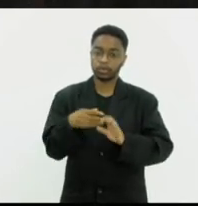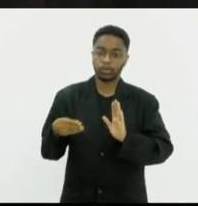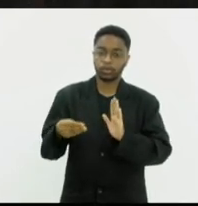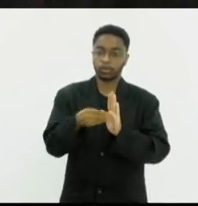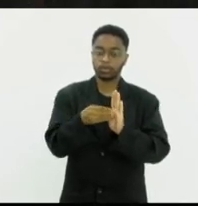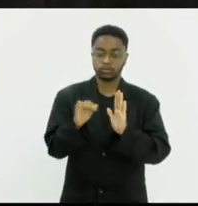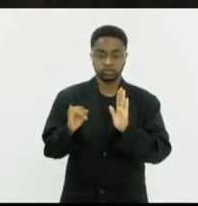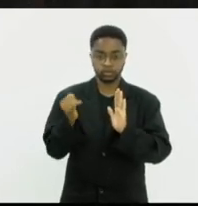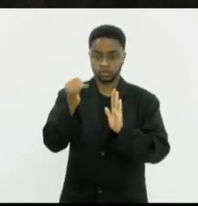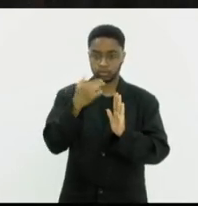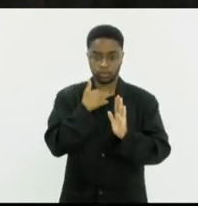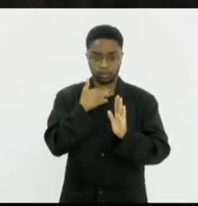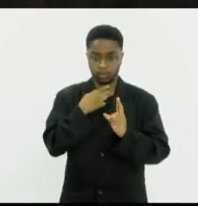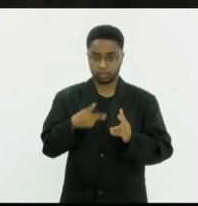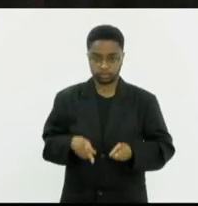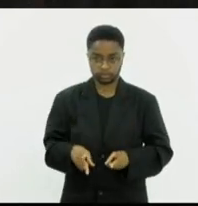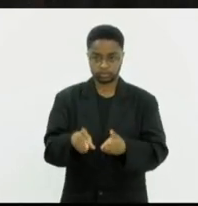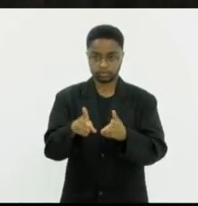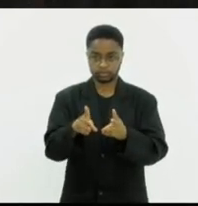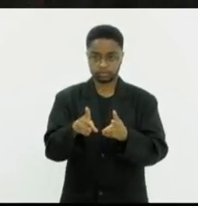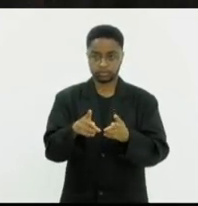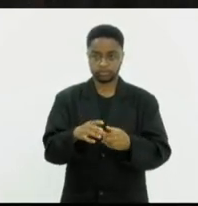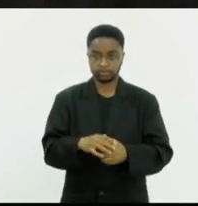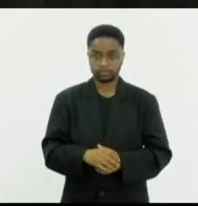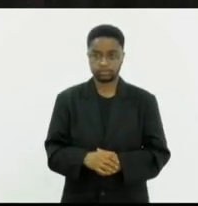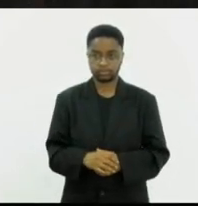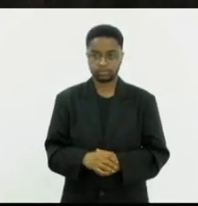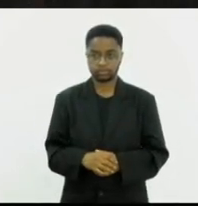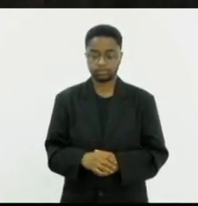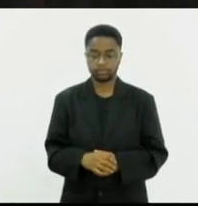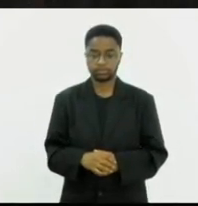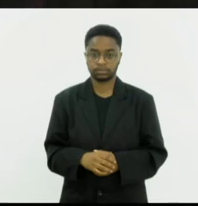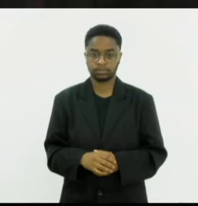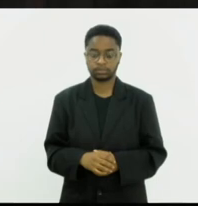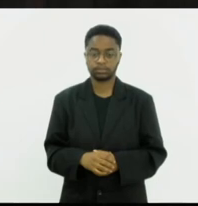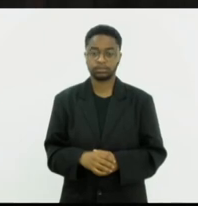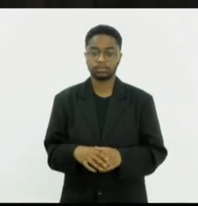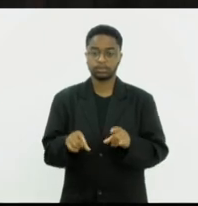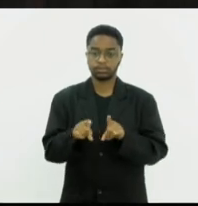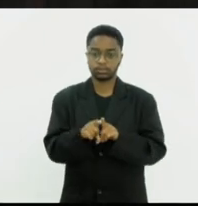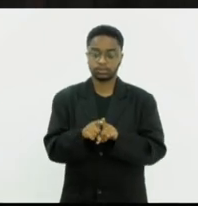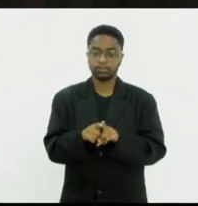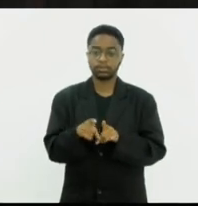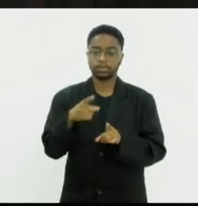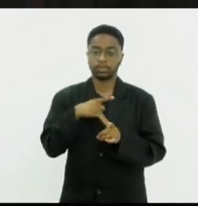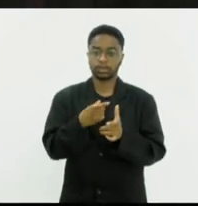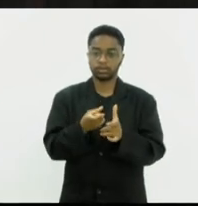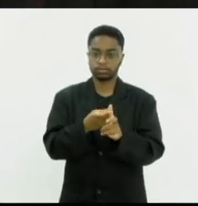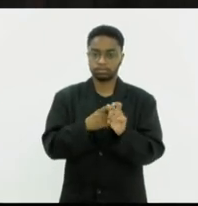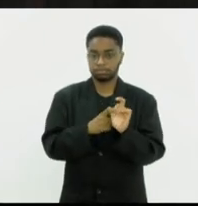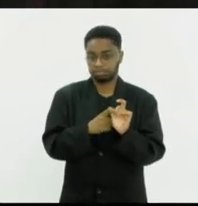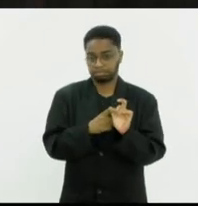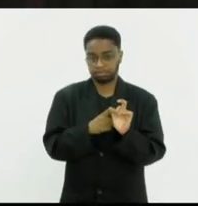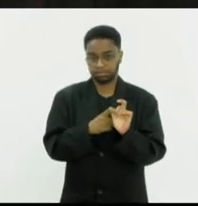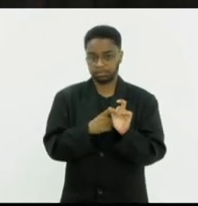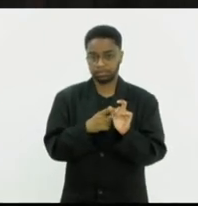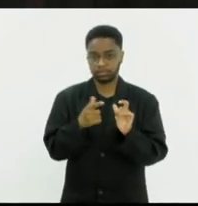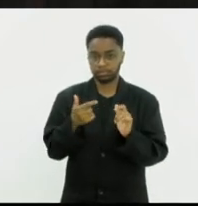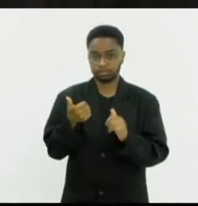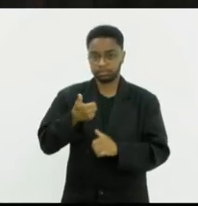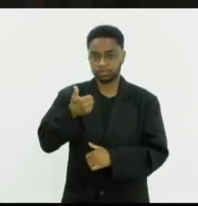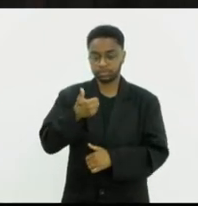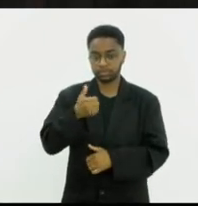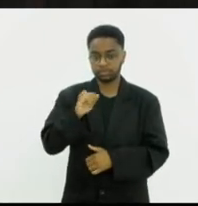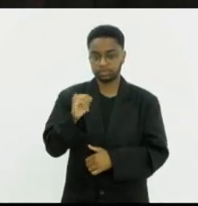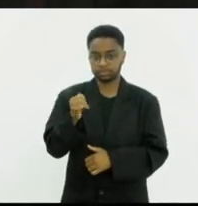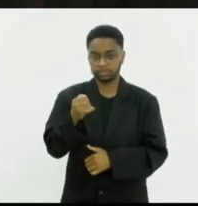existir mais, evidentemente com a anuência do presidente da República, e mandar a pesagem que a dívida, a partir de 1º de janeiro de 2013,